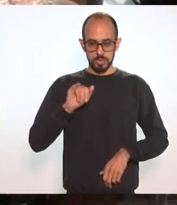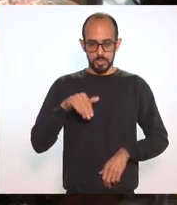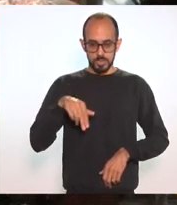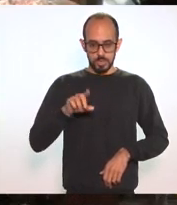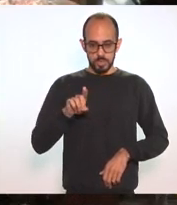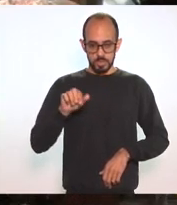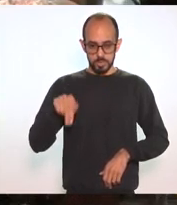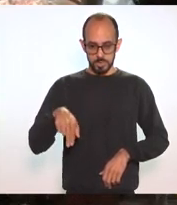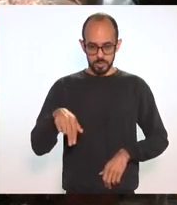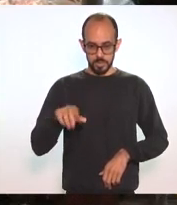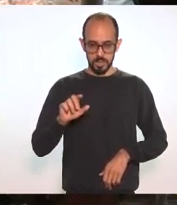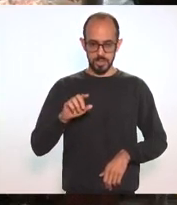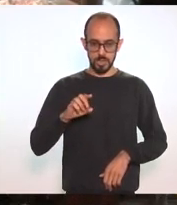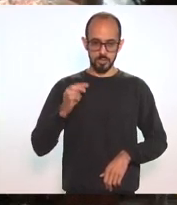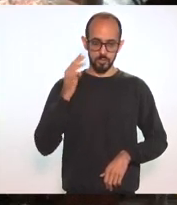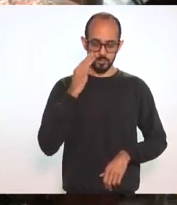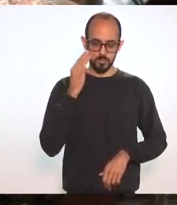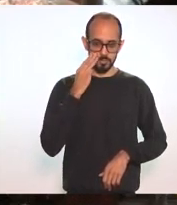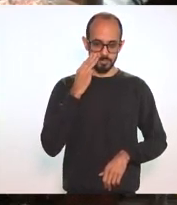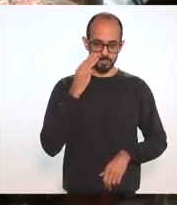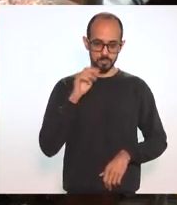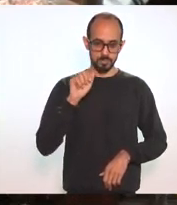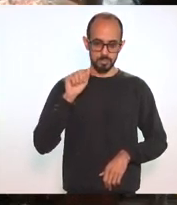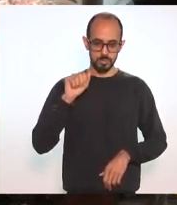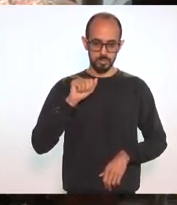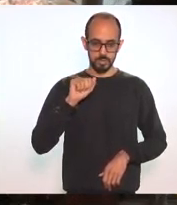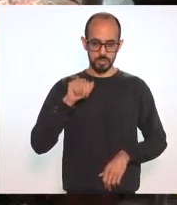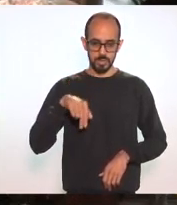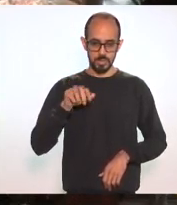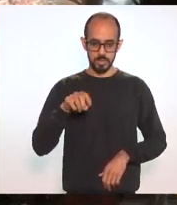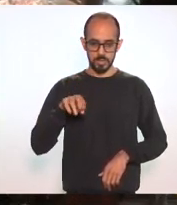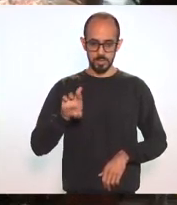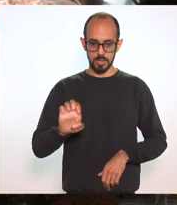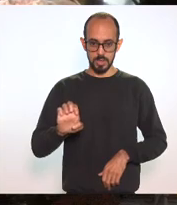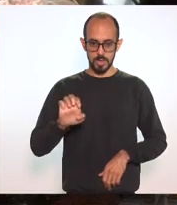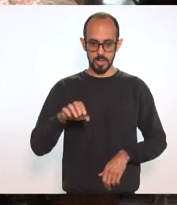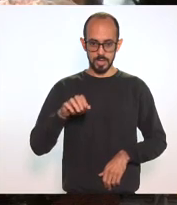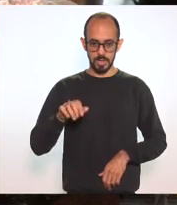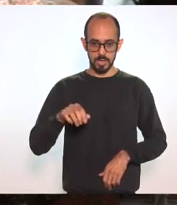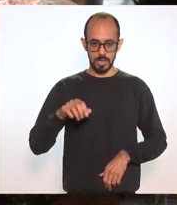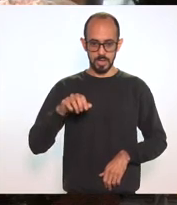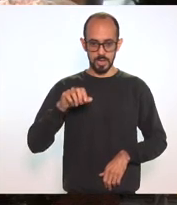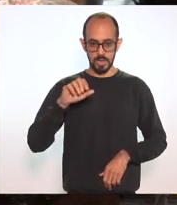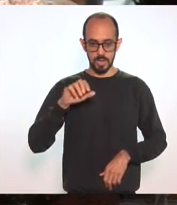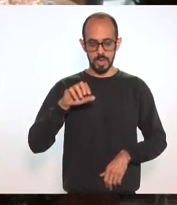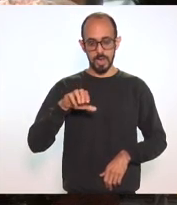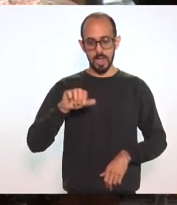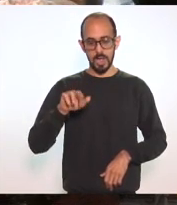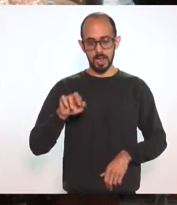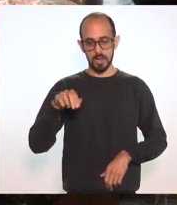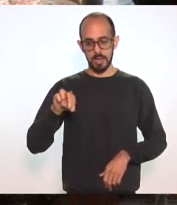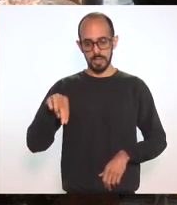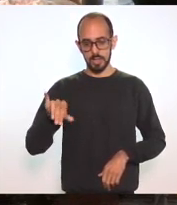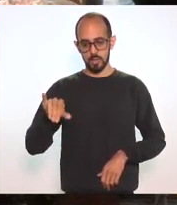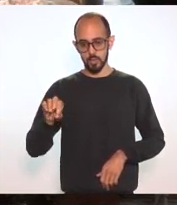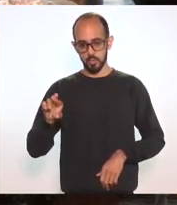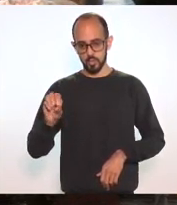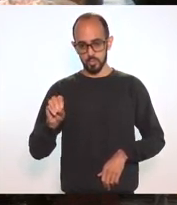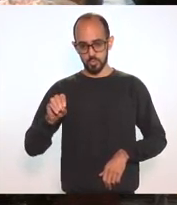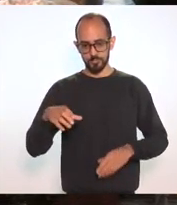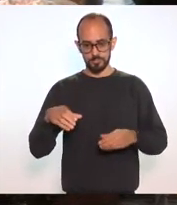Zeidan, André Ciliano e Valdeque Carneiro, que altera a lei complementar número 184, de 27 de dezembro de 2018, e da outras providências. Parecer.